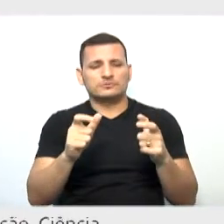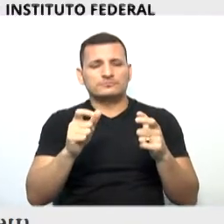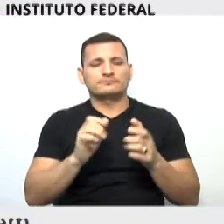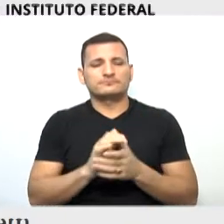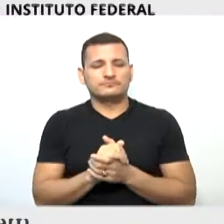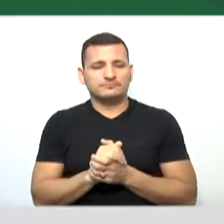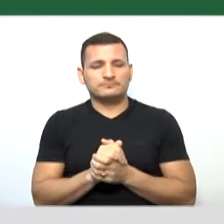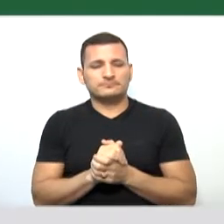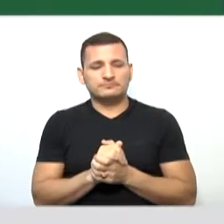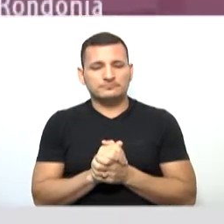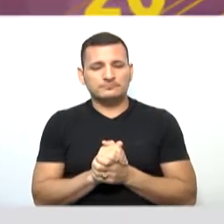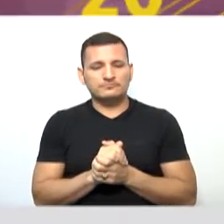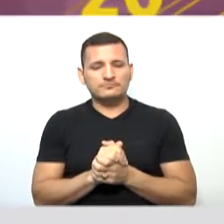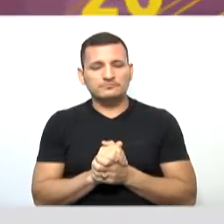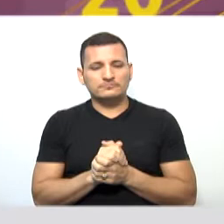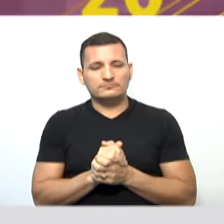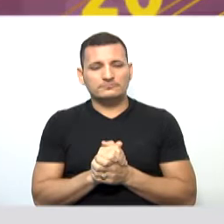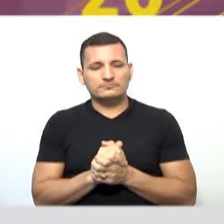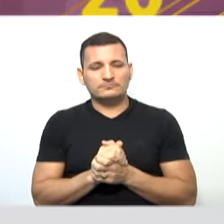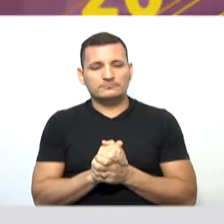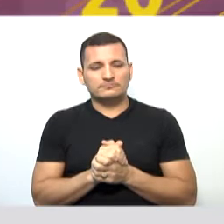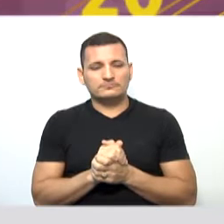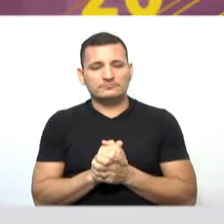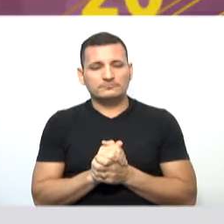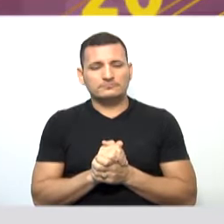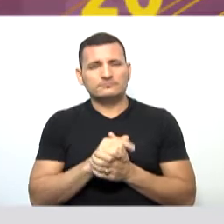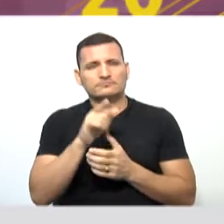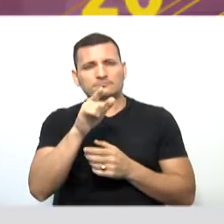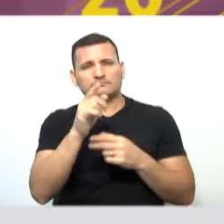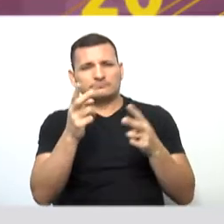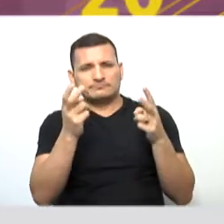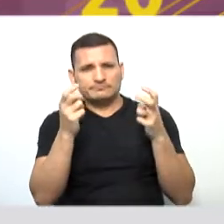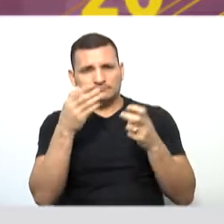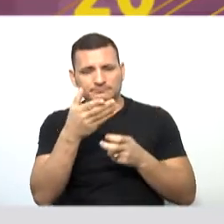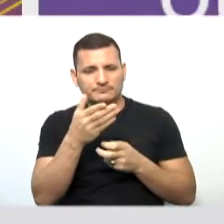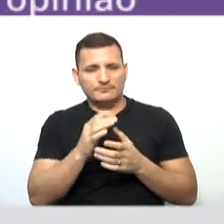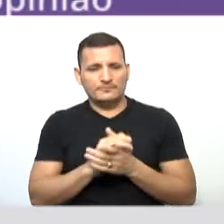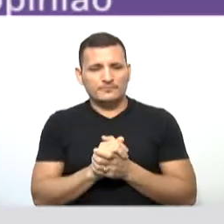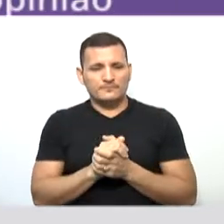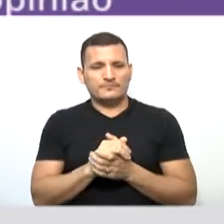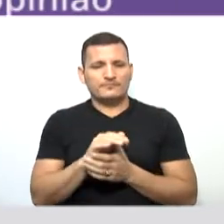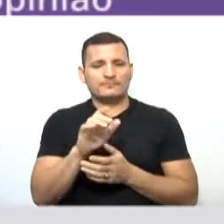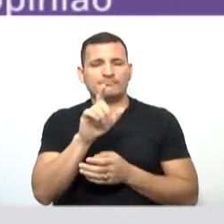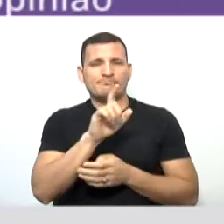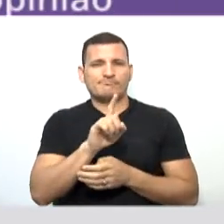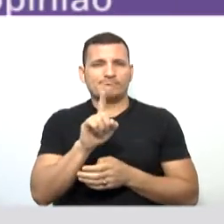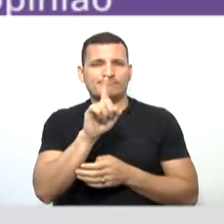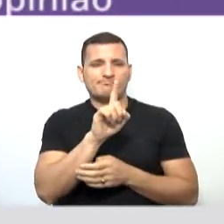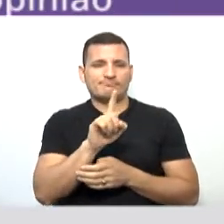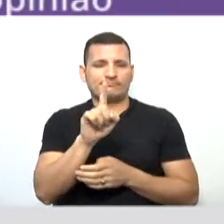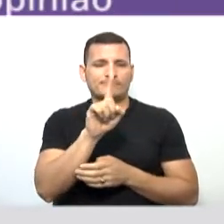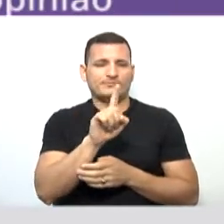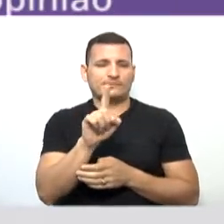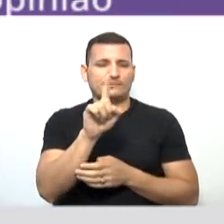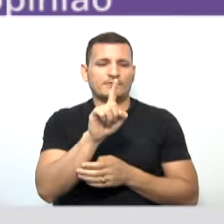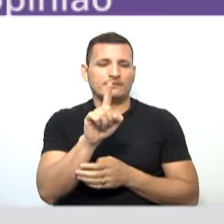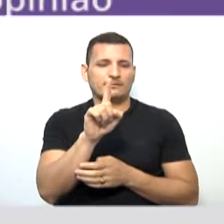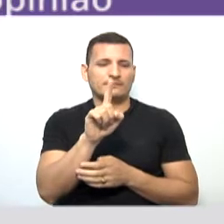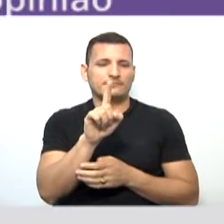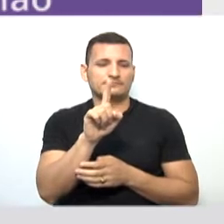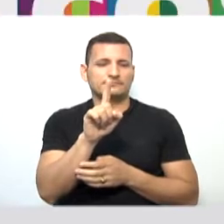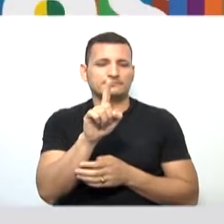pouco aqui a página, aumentar o zoom. Percebam que eu vou passar o mouse em cima desse menu aqui, ó, sobre o